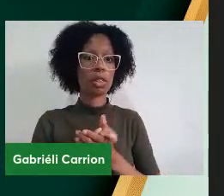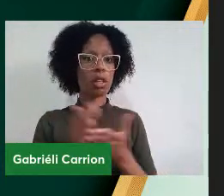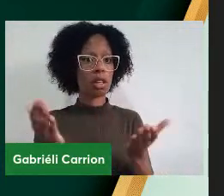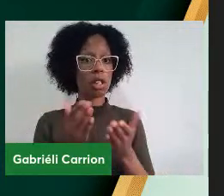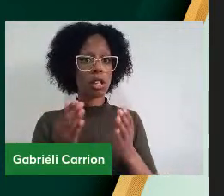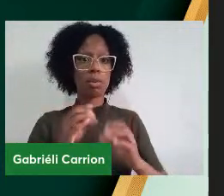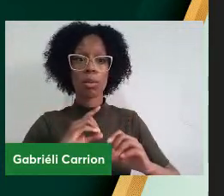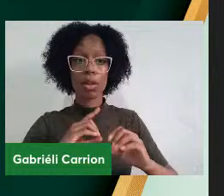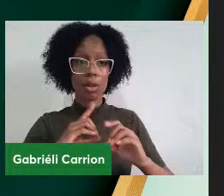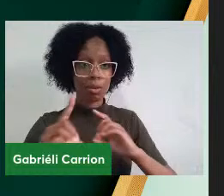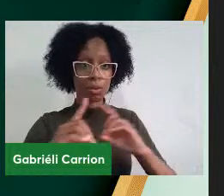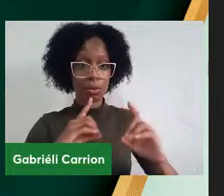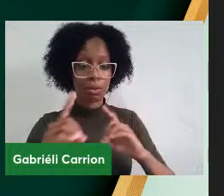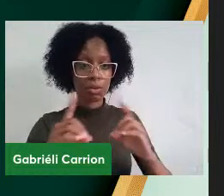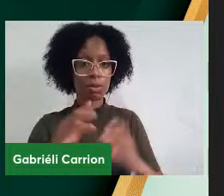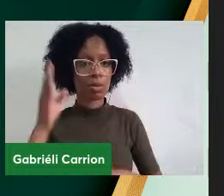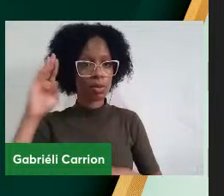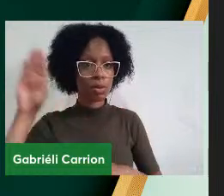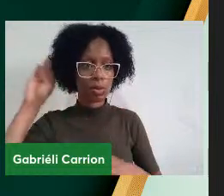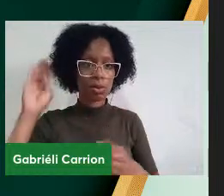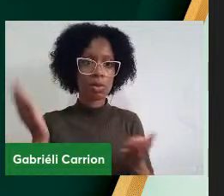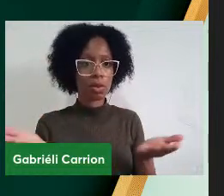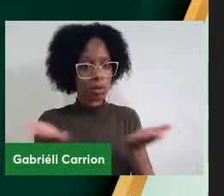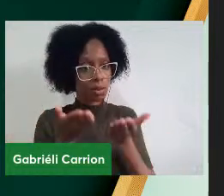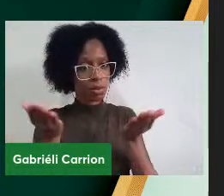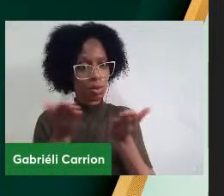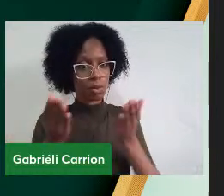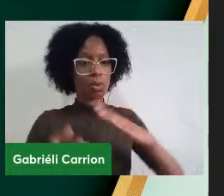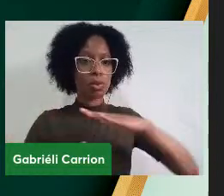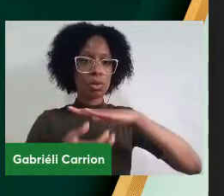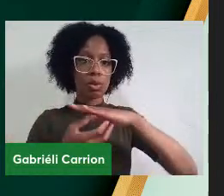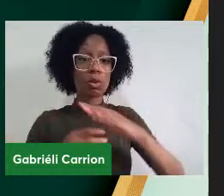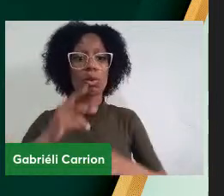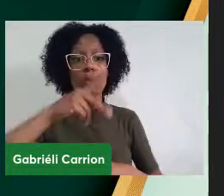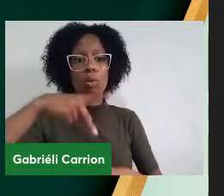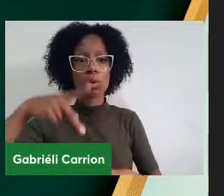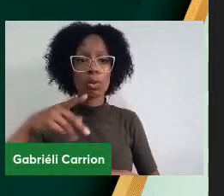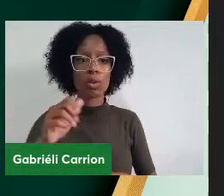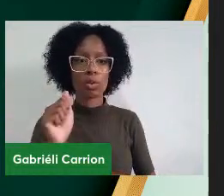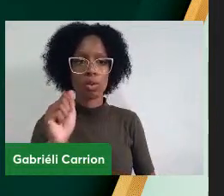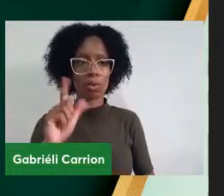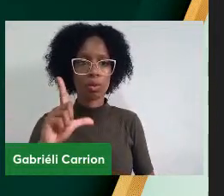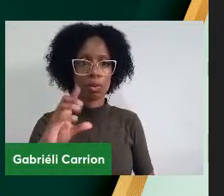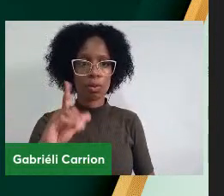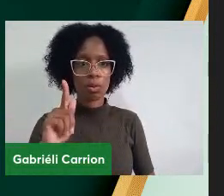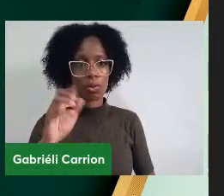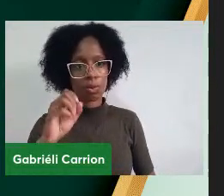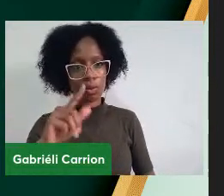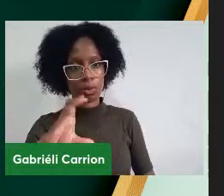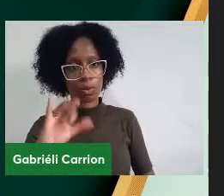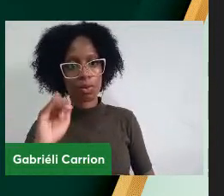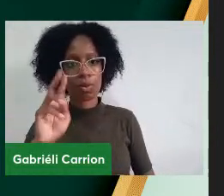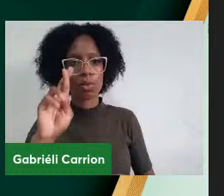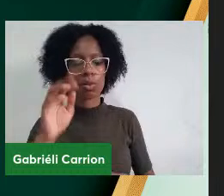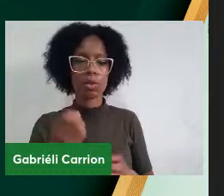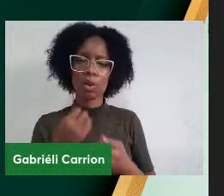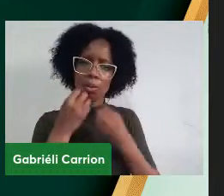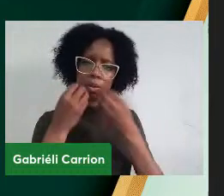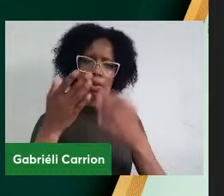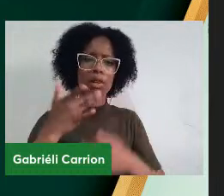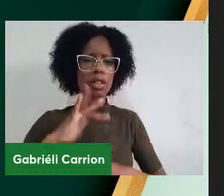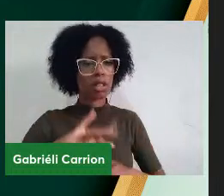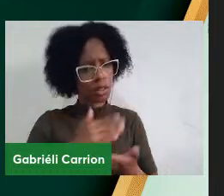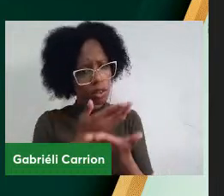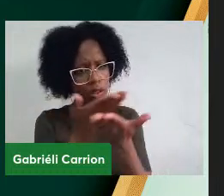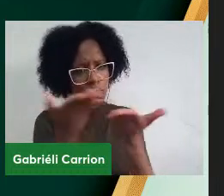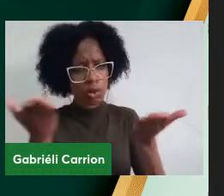Coordenador acadêmico, neste ato, representando a direção do campus, professor Algacir Rigon. Boa tarde a todos,